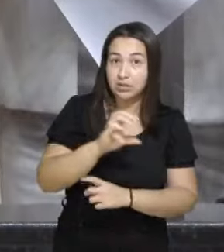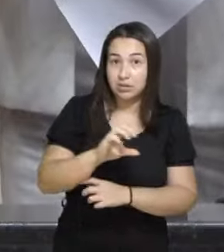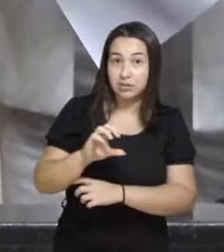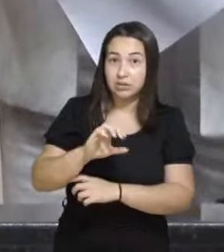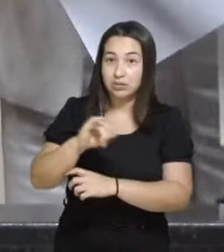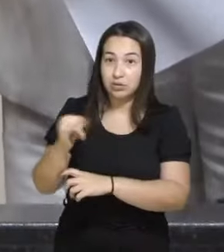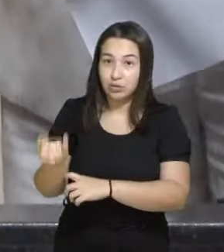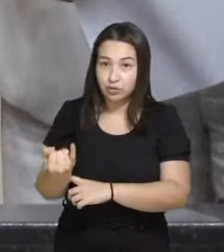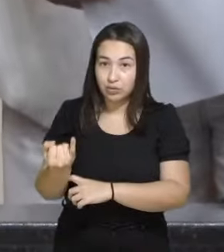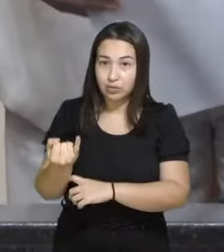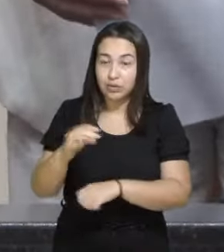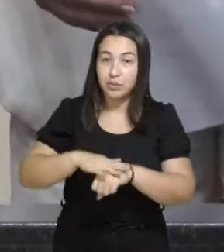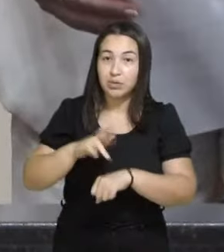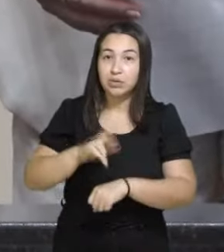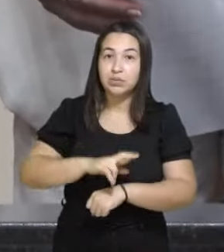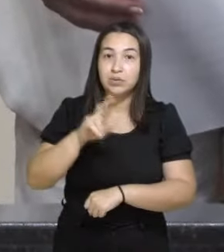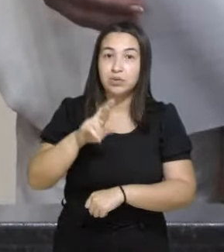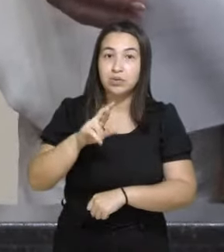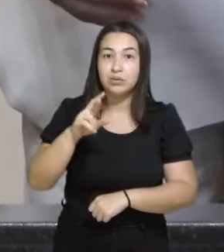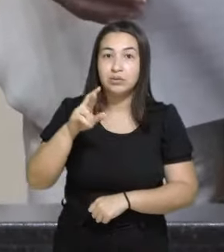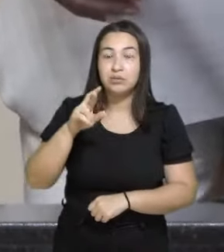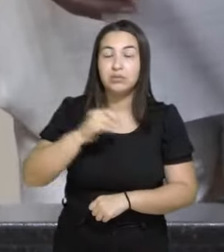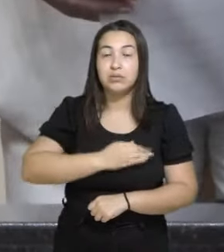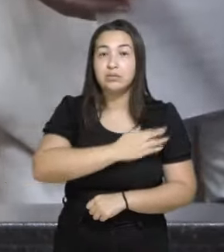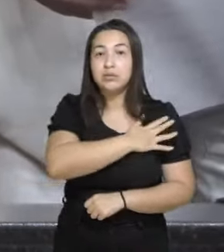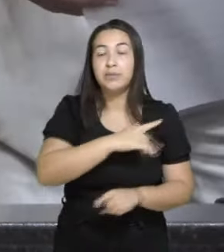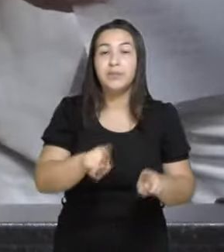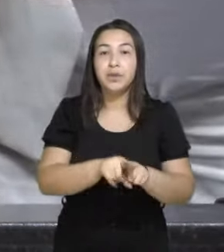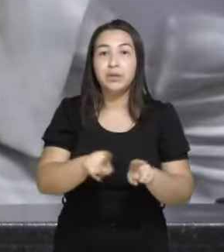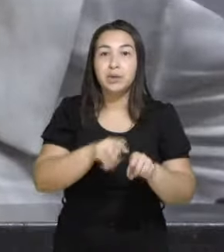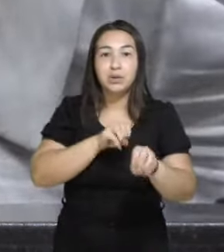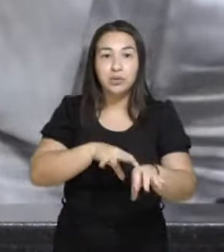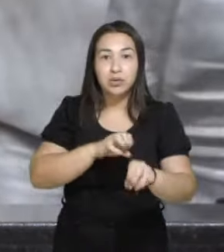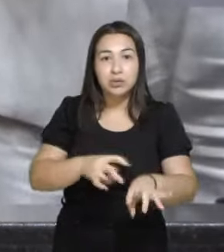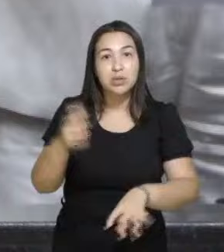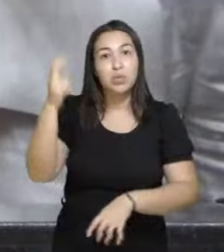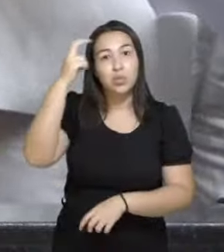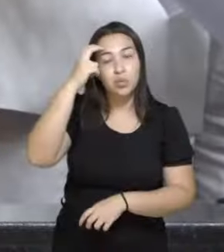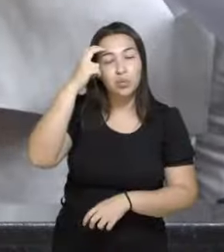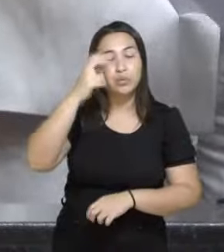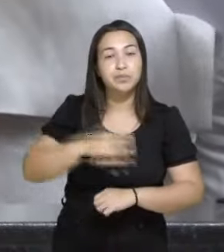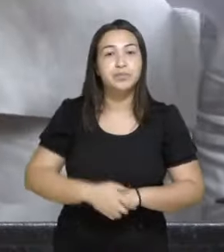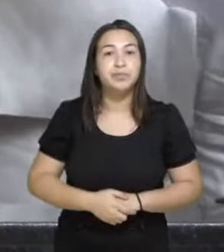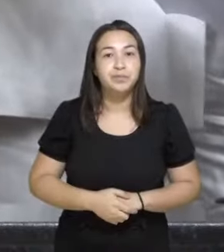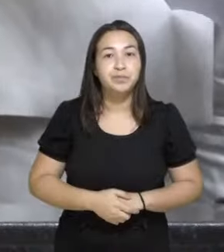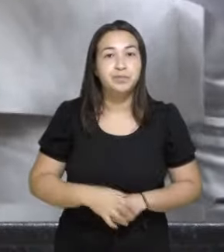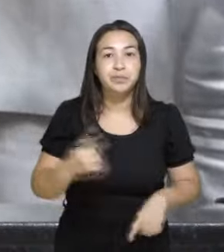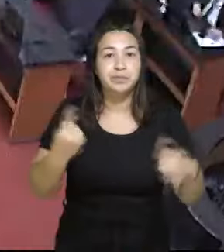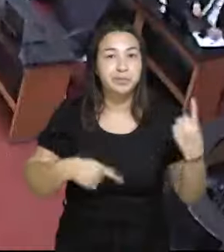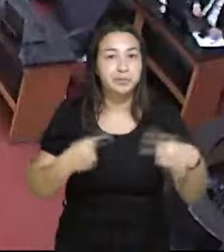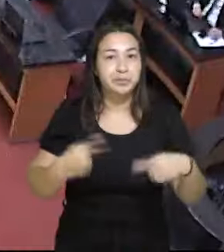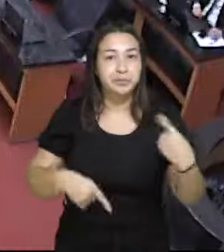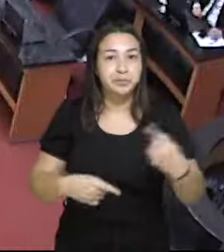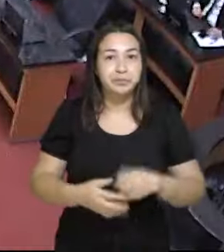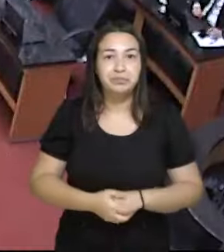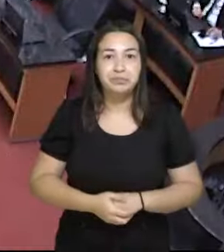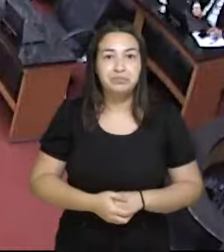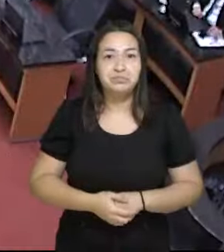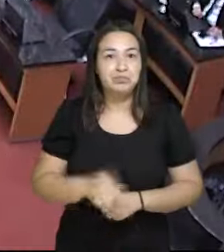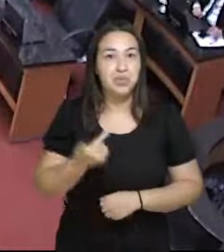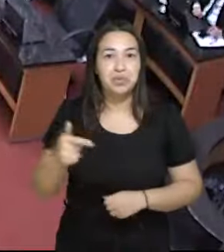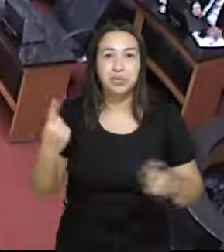Justiça, relator deputado Napoleão Bernardes, Comissão de Educação e Cultura, relator deputado Marquito, em discussão. Não havendo quem queira discutir